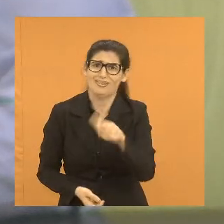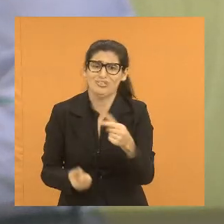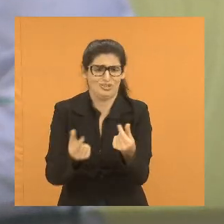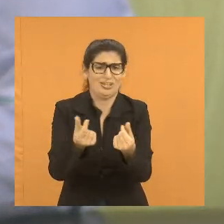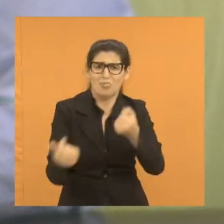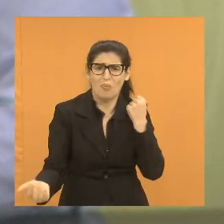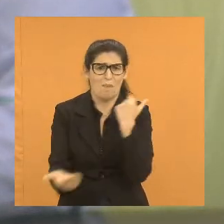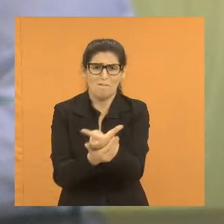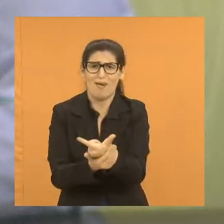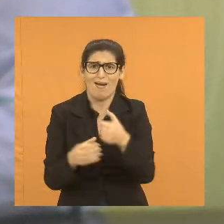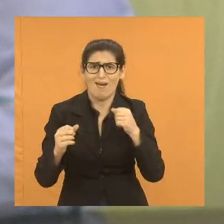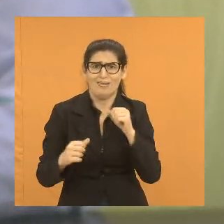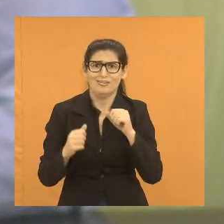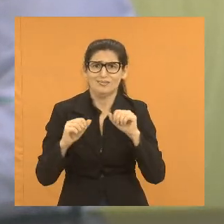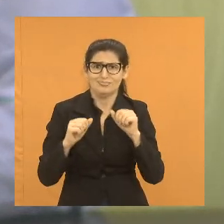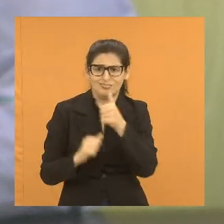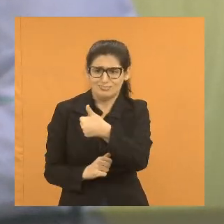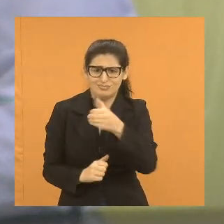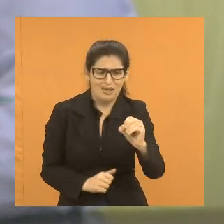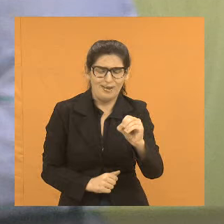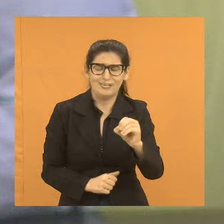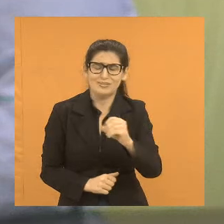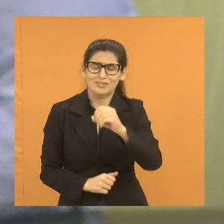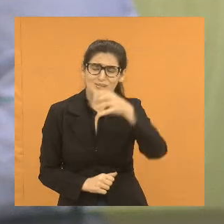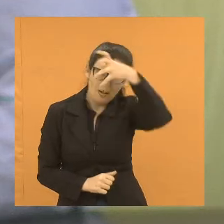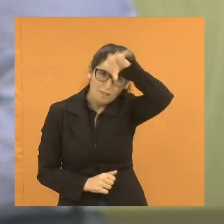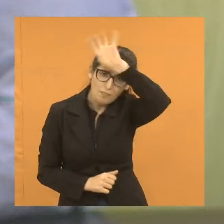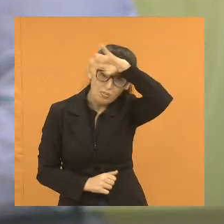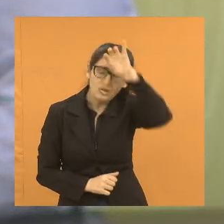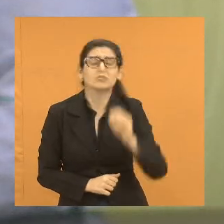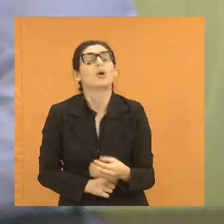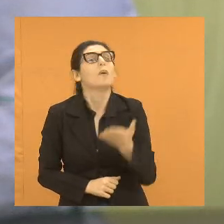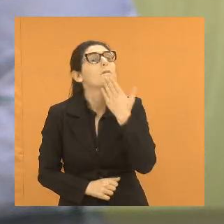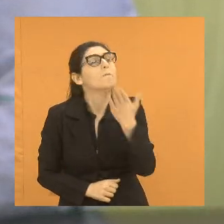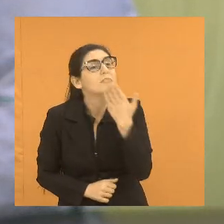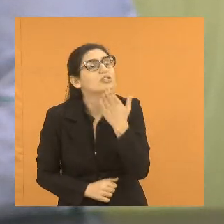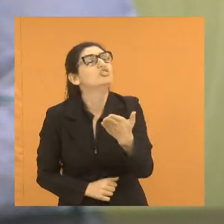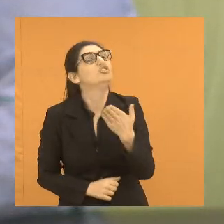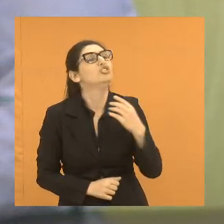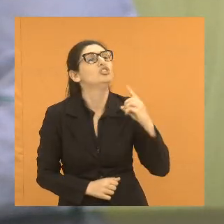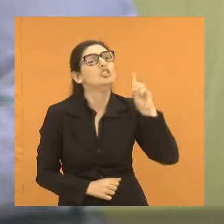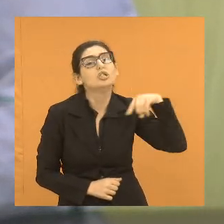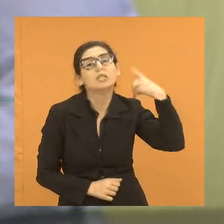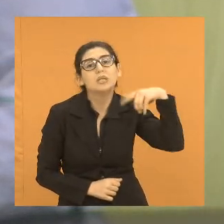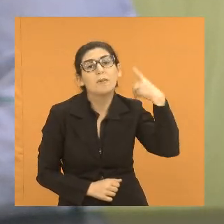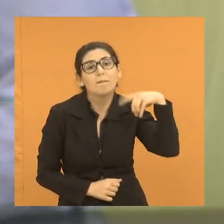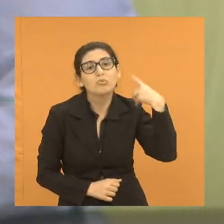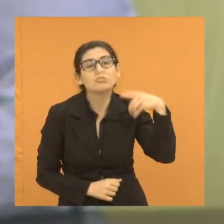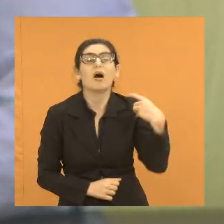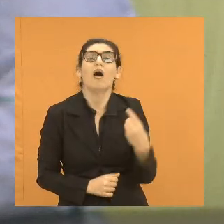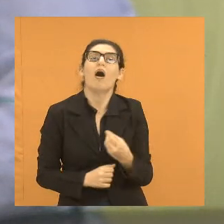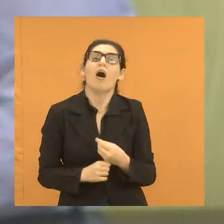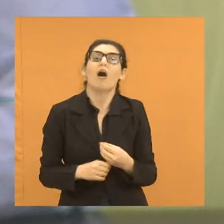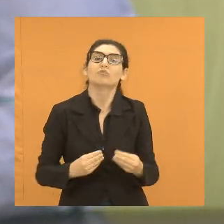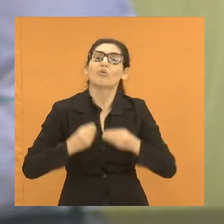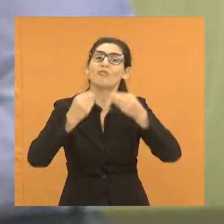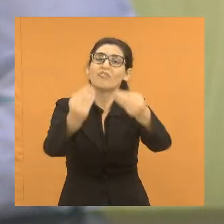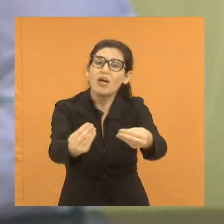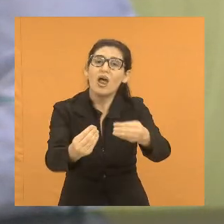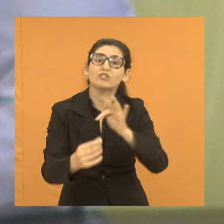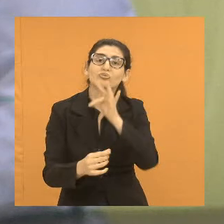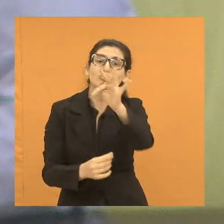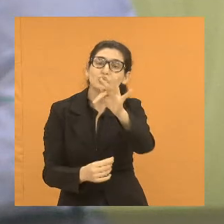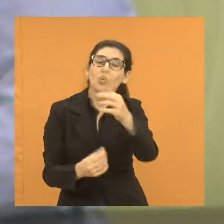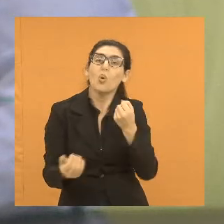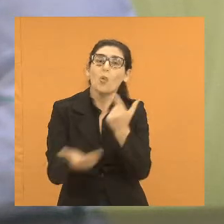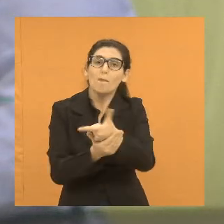O que a gente tem pedido agora para os deputados que oferecem a ambulância para o município é